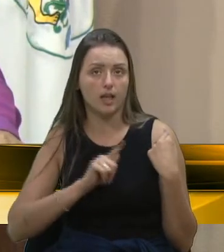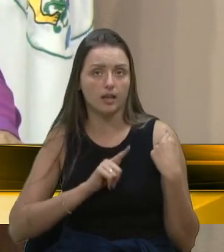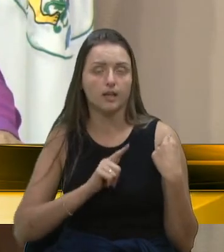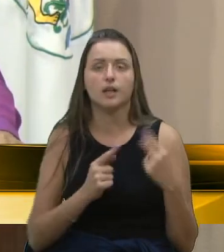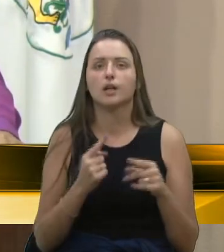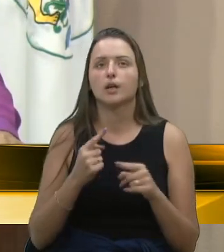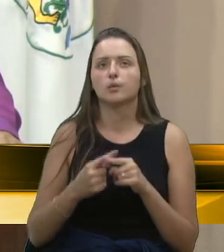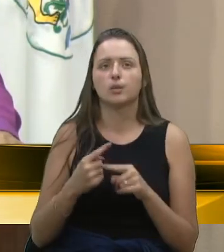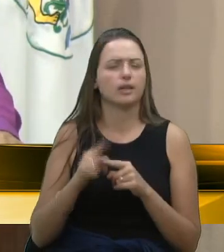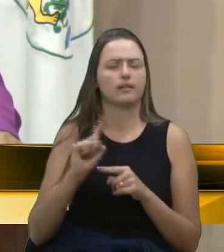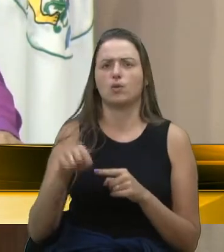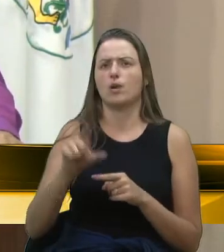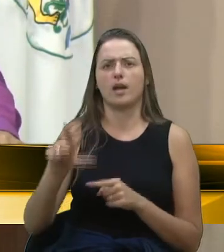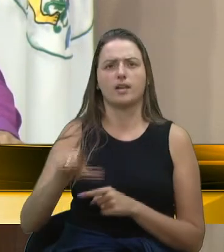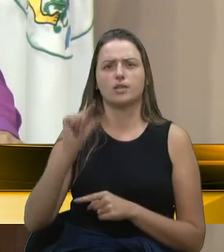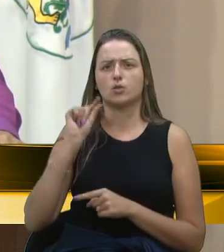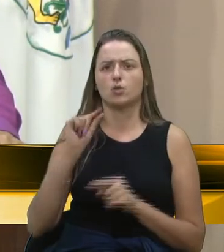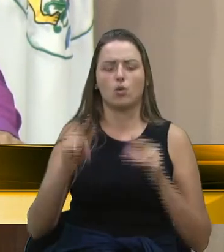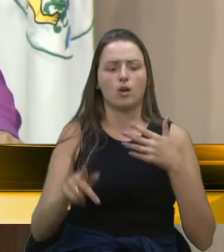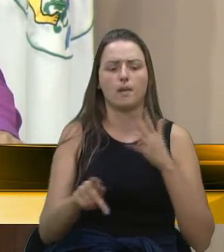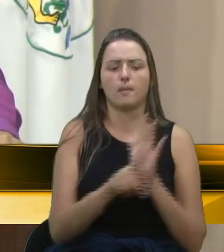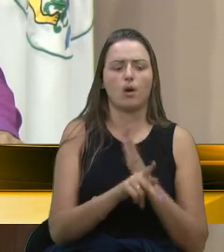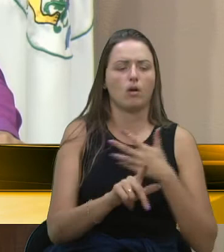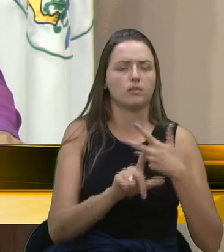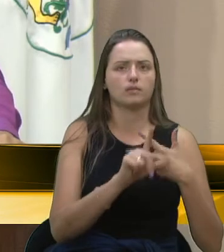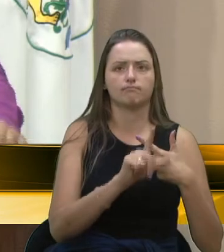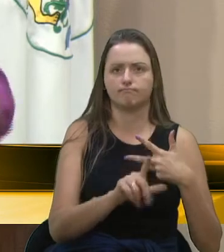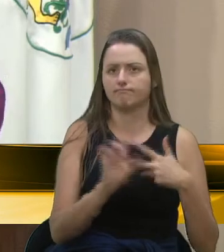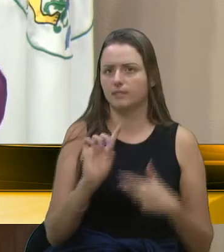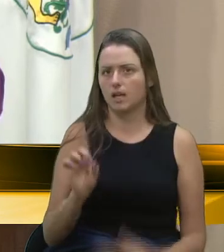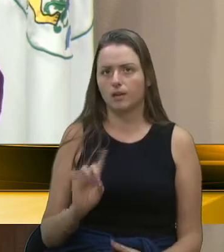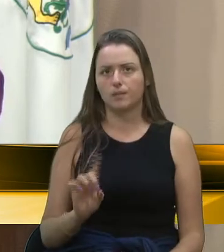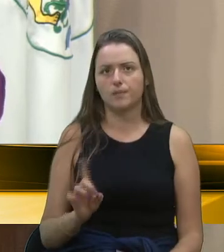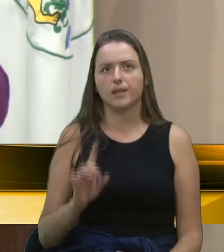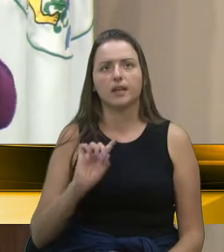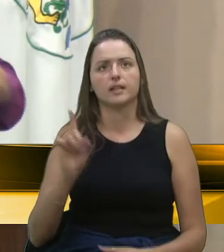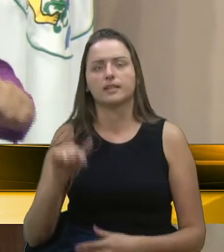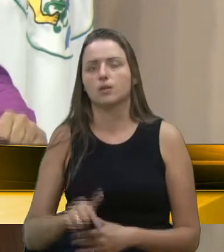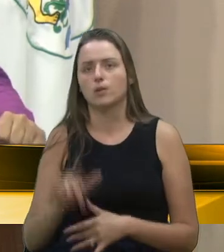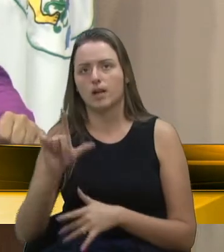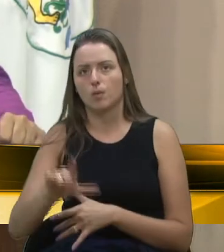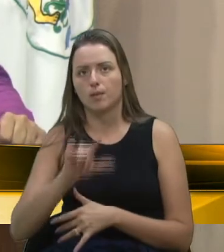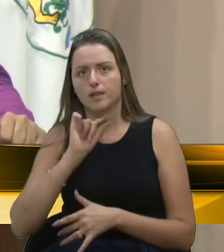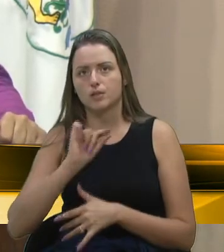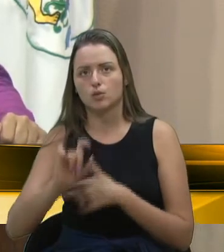passagem, que não é uma decisão dessa casa, não é uma decisão do prefeito.